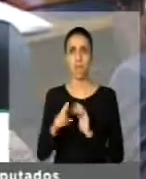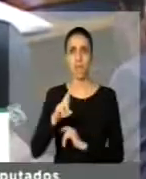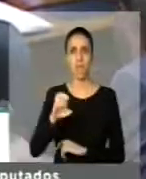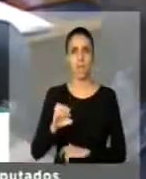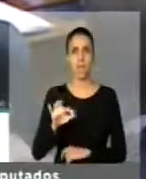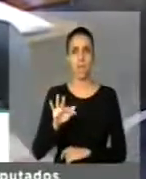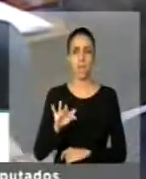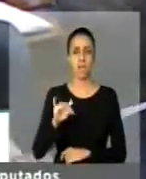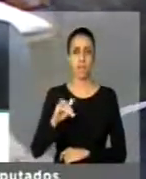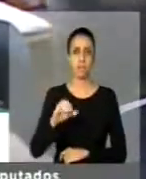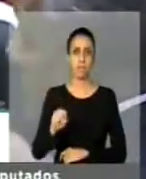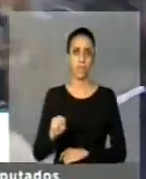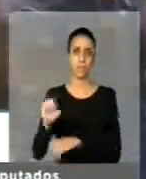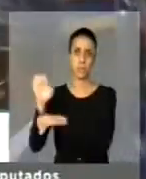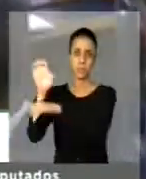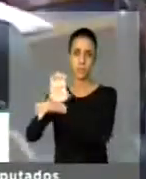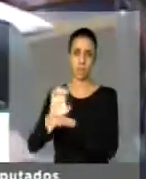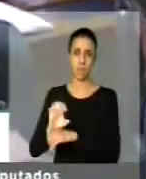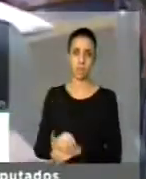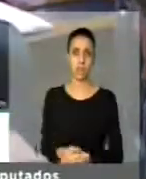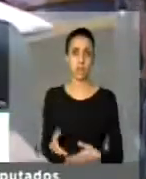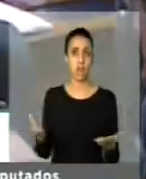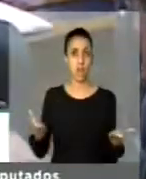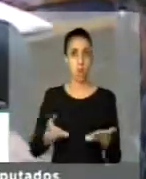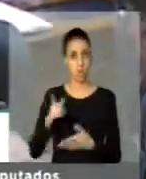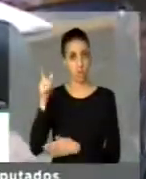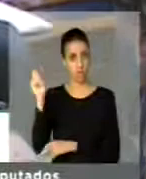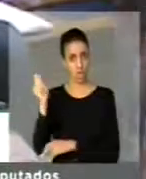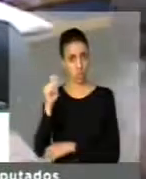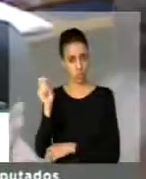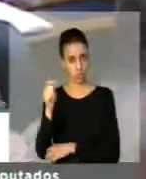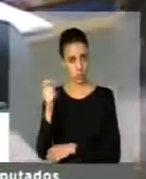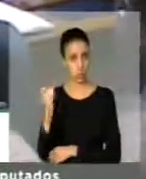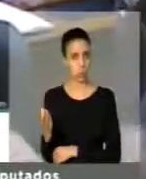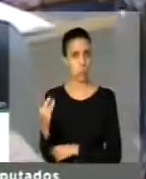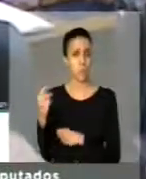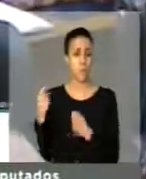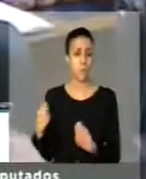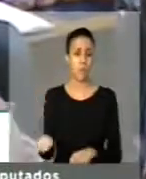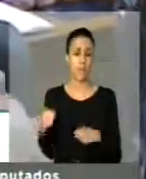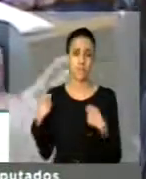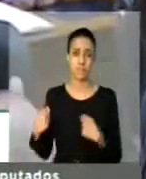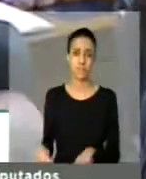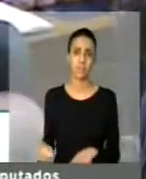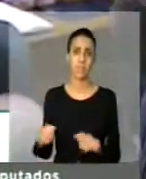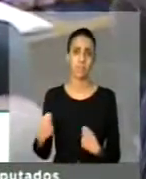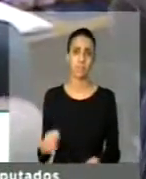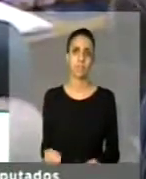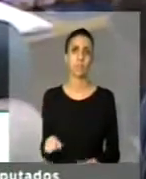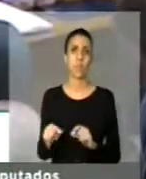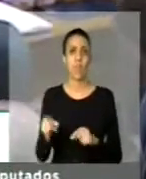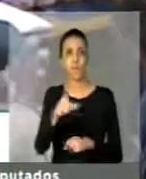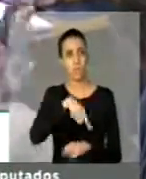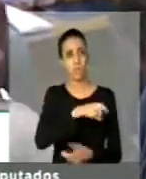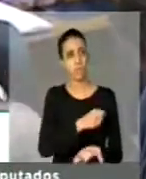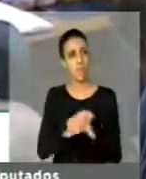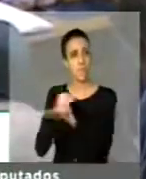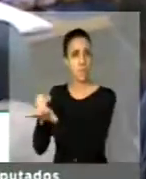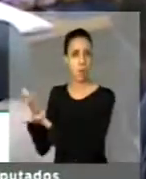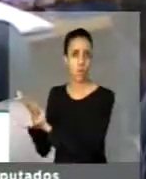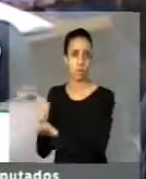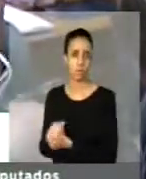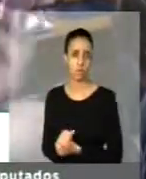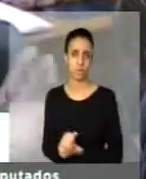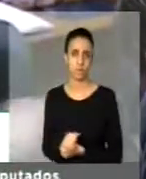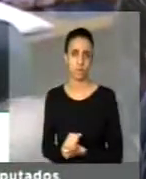estados hoje o nosso estado do rio grande do sul precisa muito do apoio do coleguismo de vocês porque